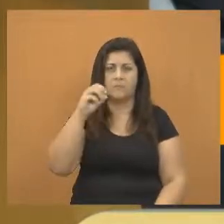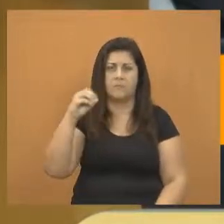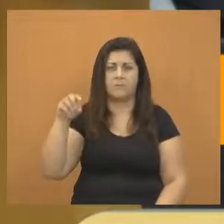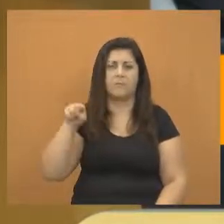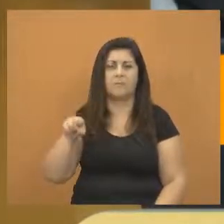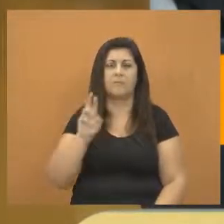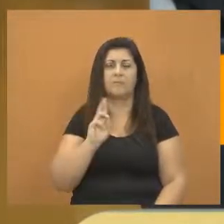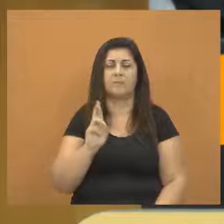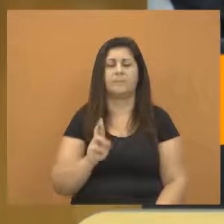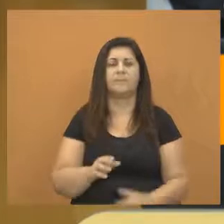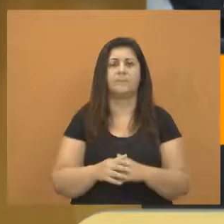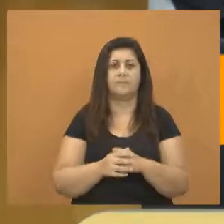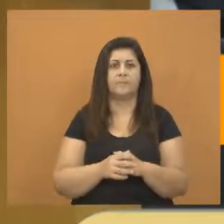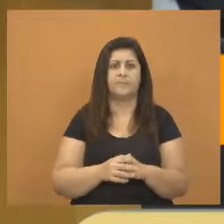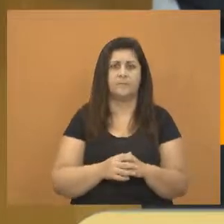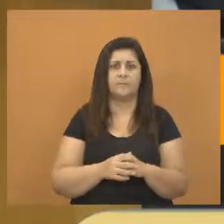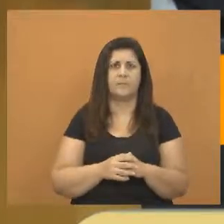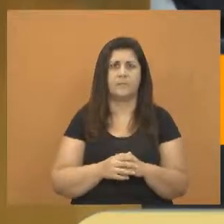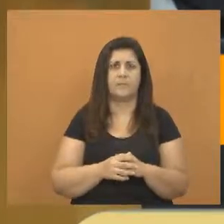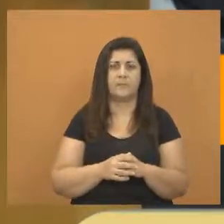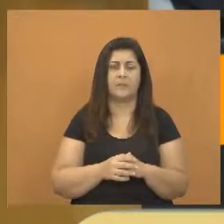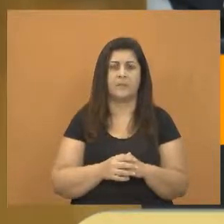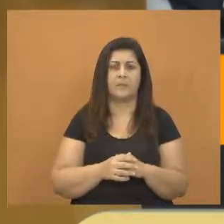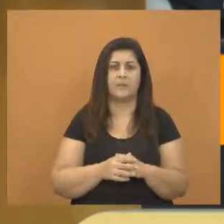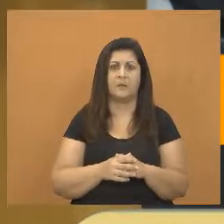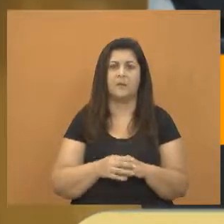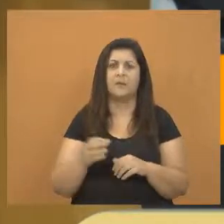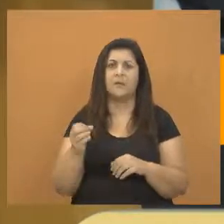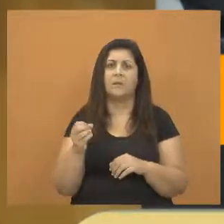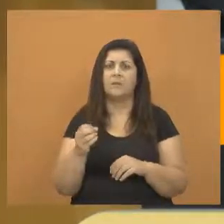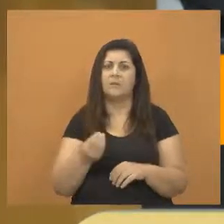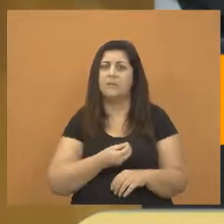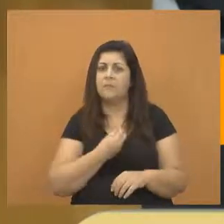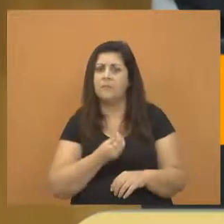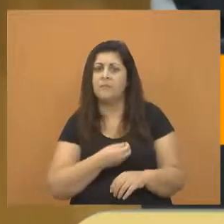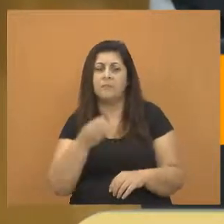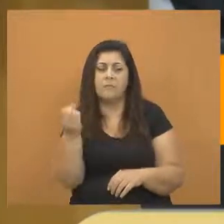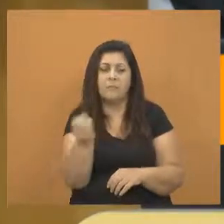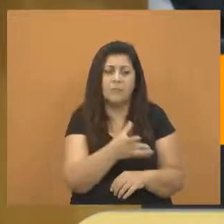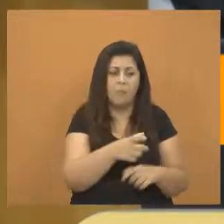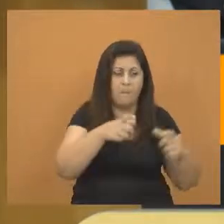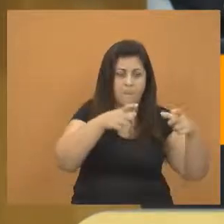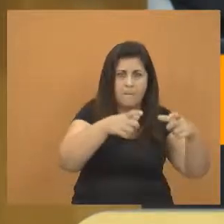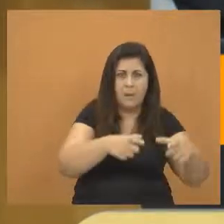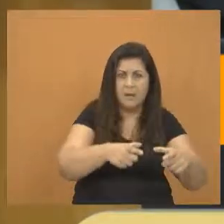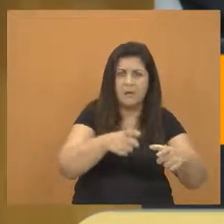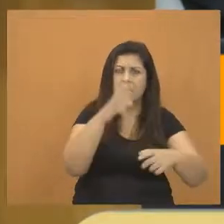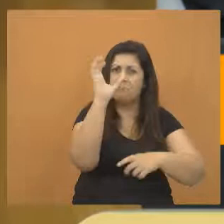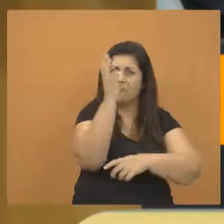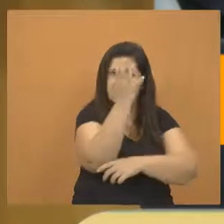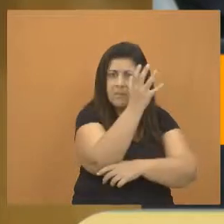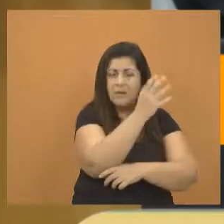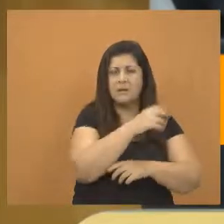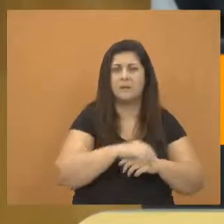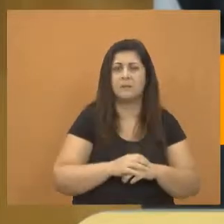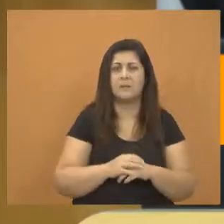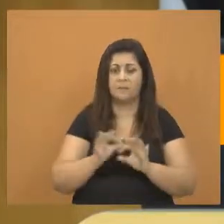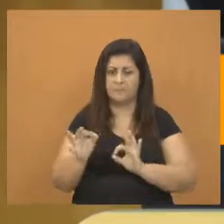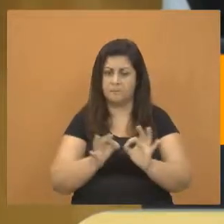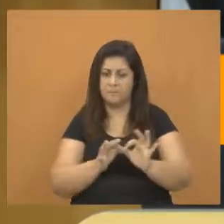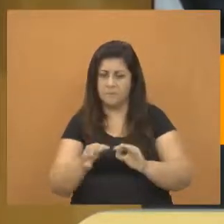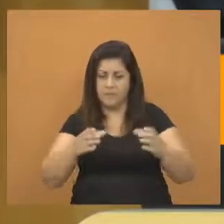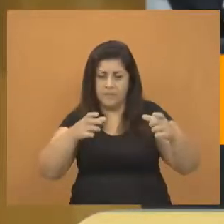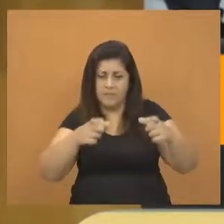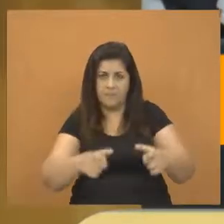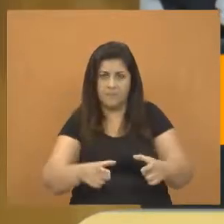R$ 259.700.000. Dentre os projetos estão a revitalização de parques e praças, construção de praças,